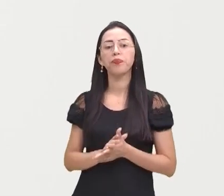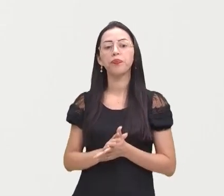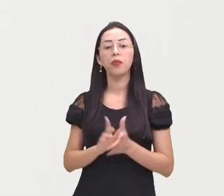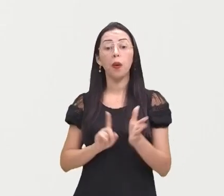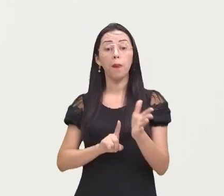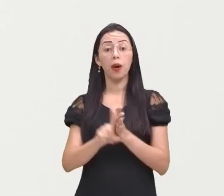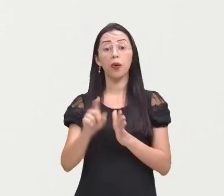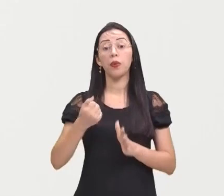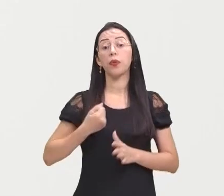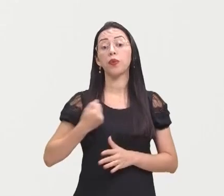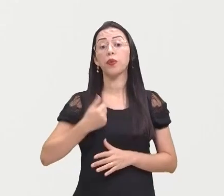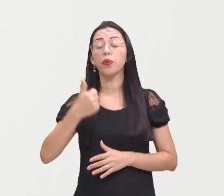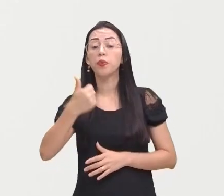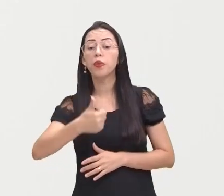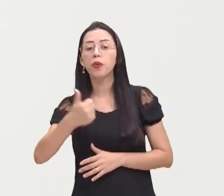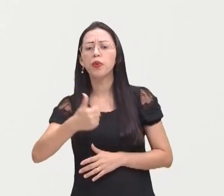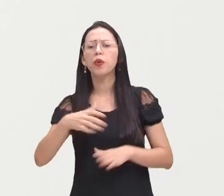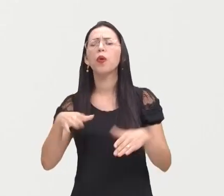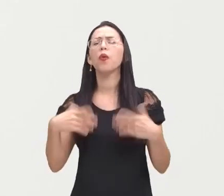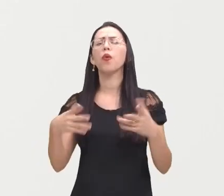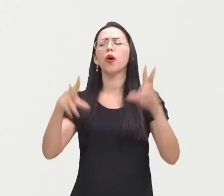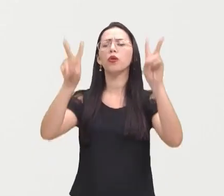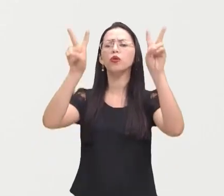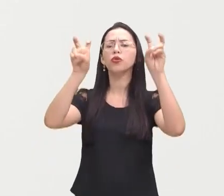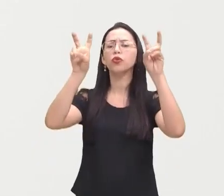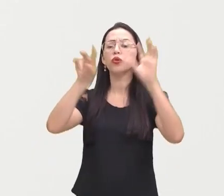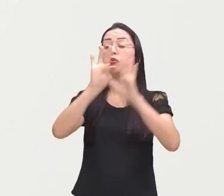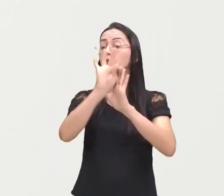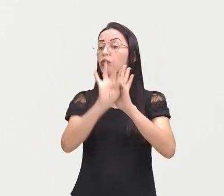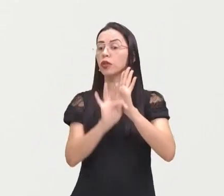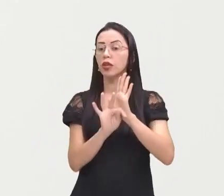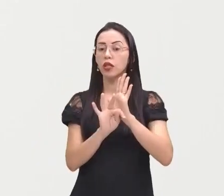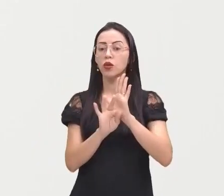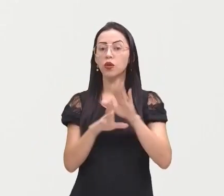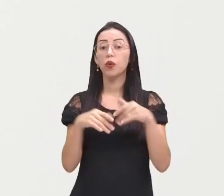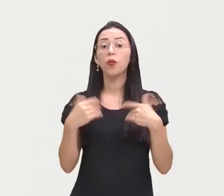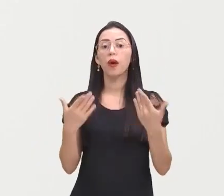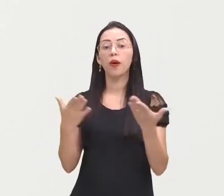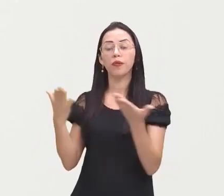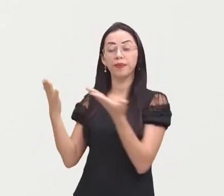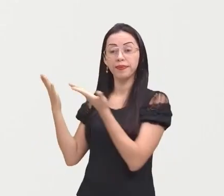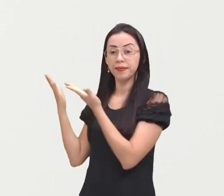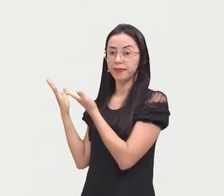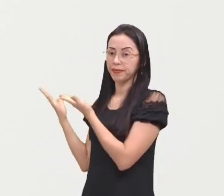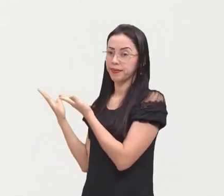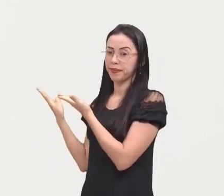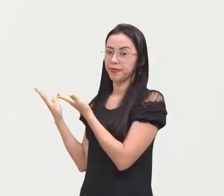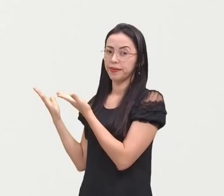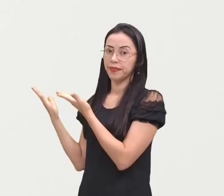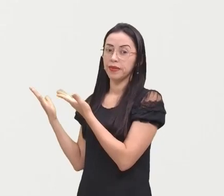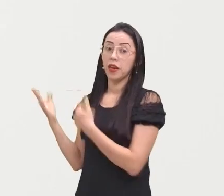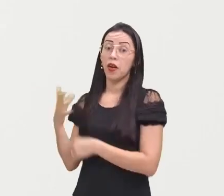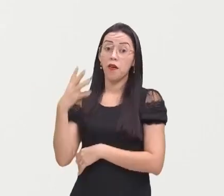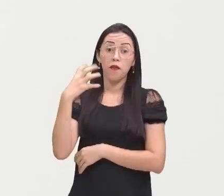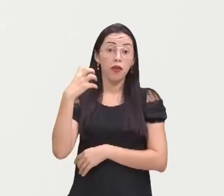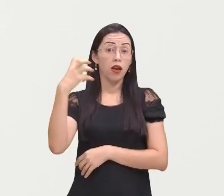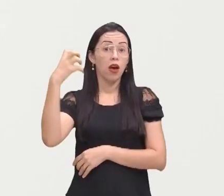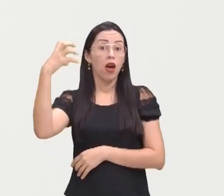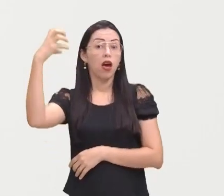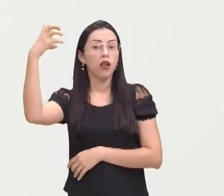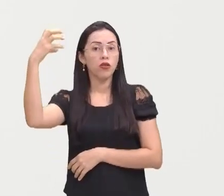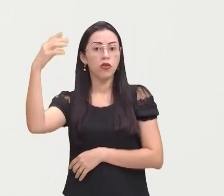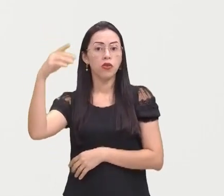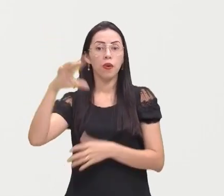do texto? Vocês se lembram qual é o título? Olha aqui o nosso título, Viagem para a